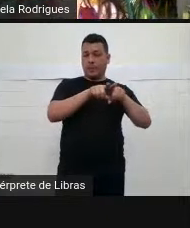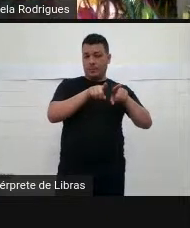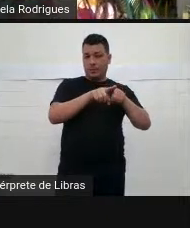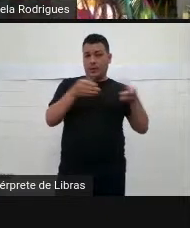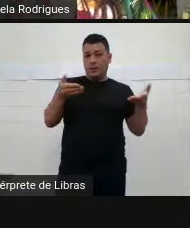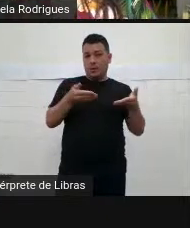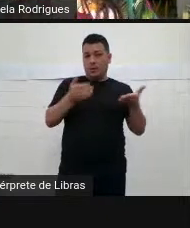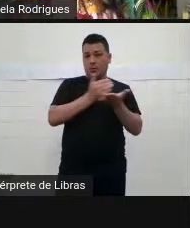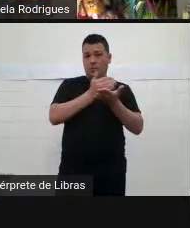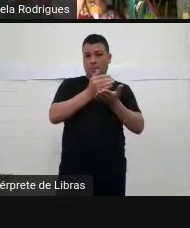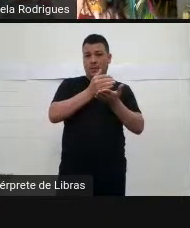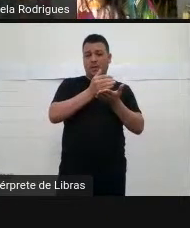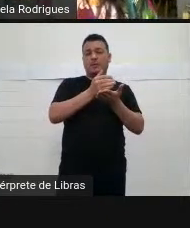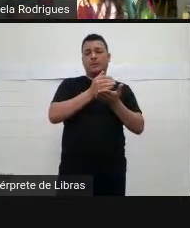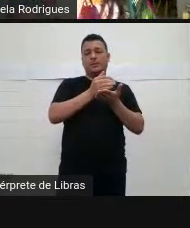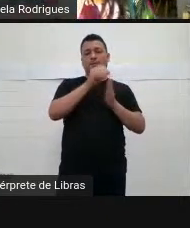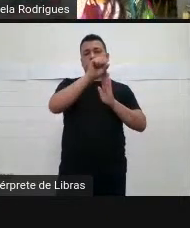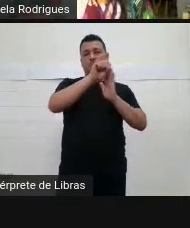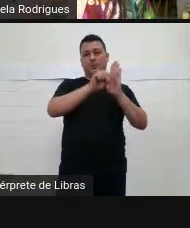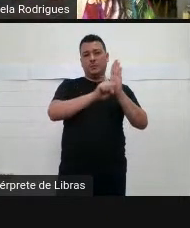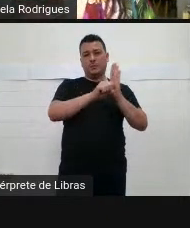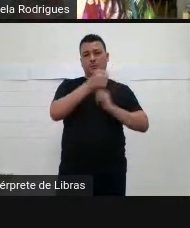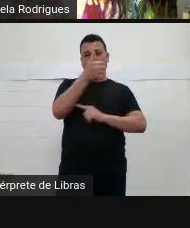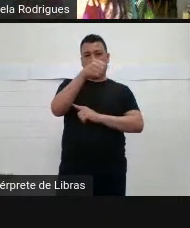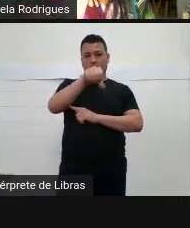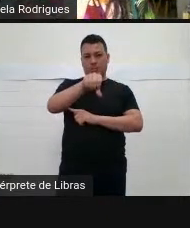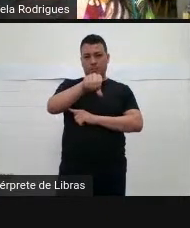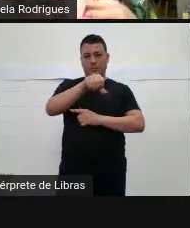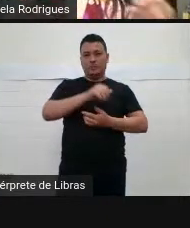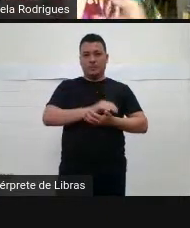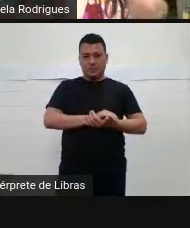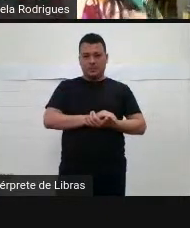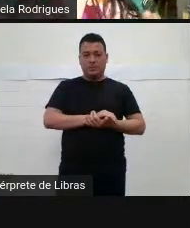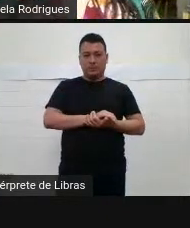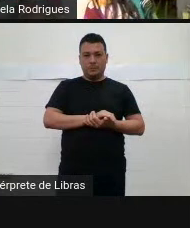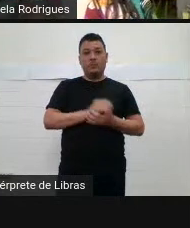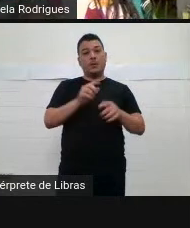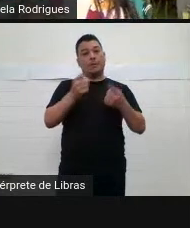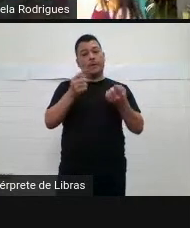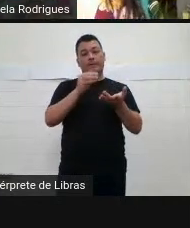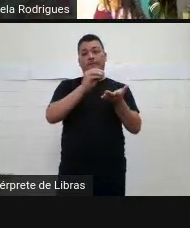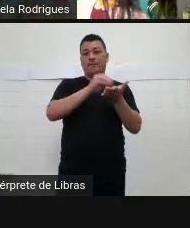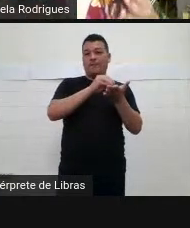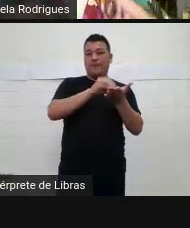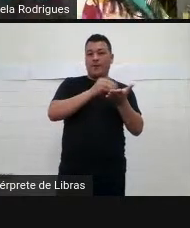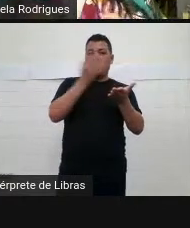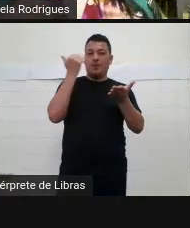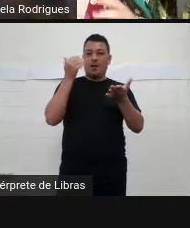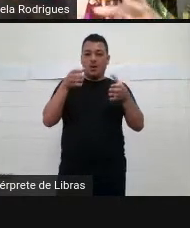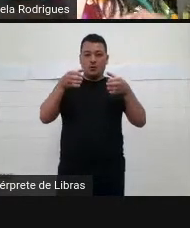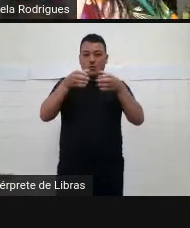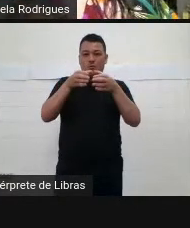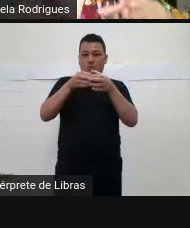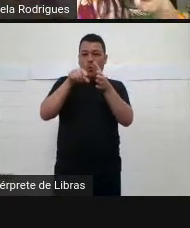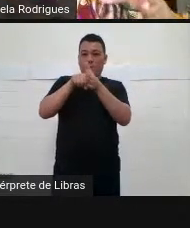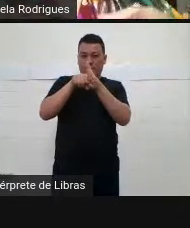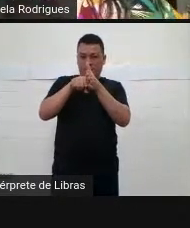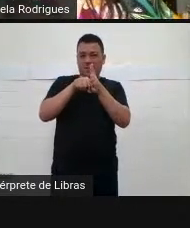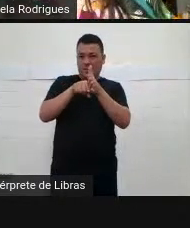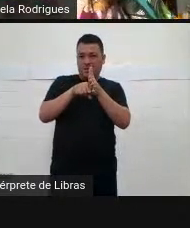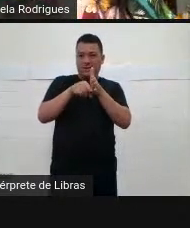do século XIX. Claro que, por falta de categorias analíticas, a gente acaba